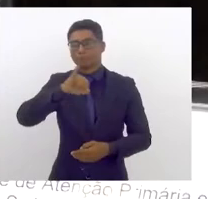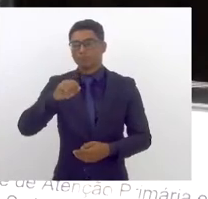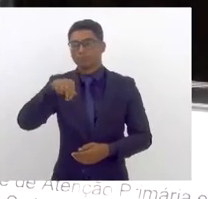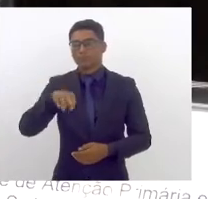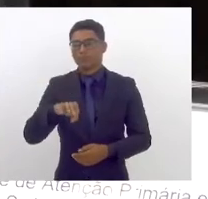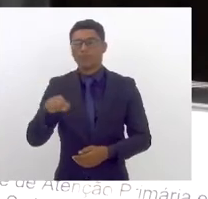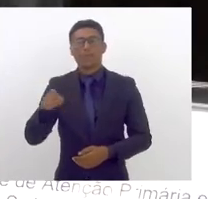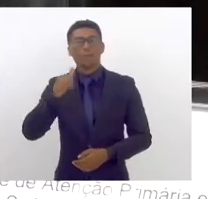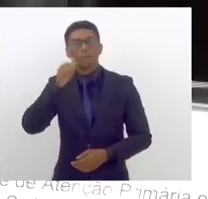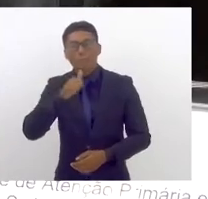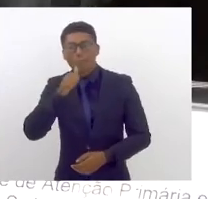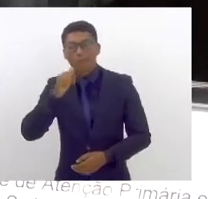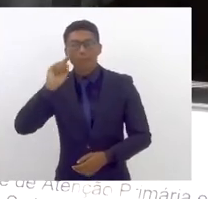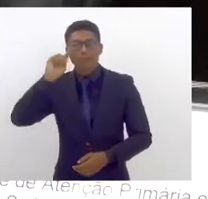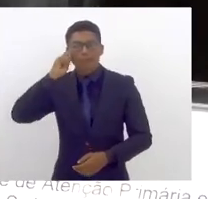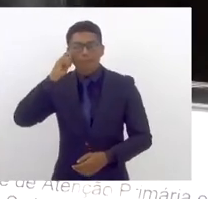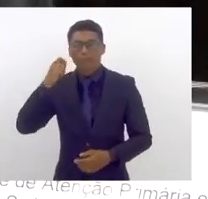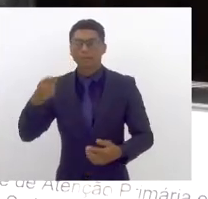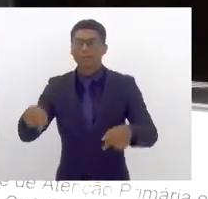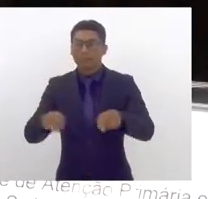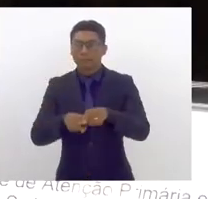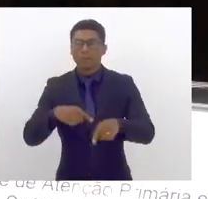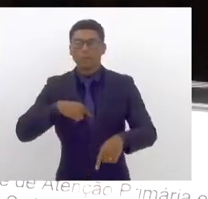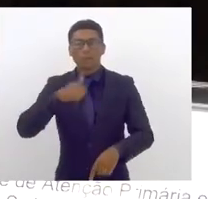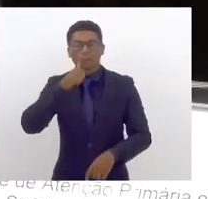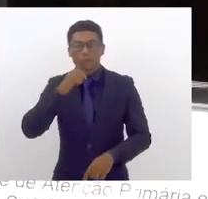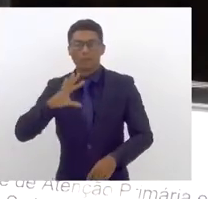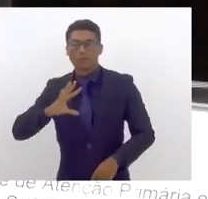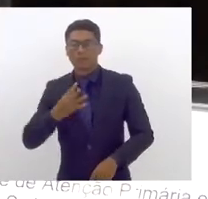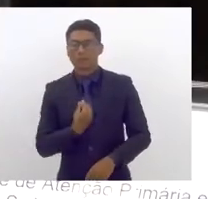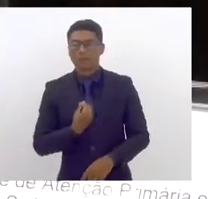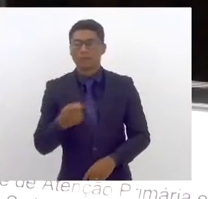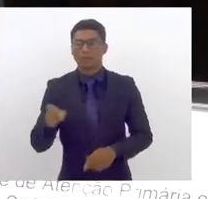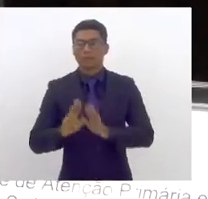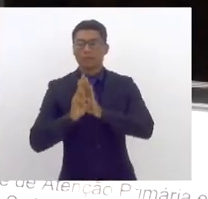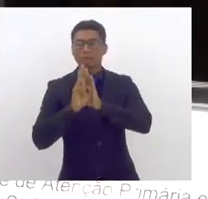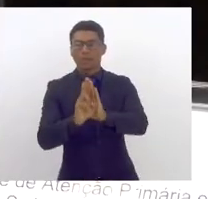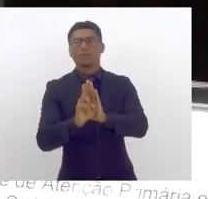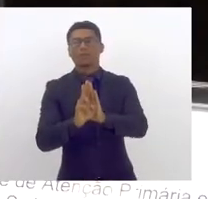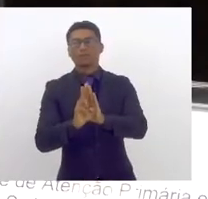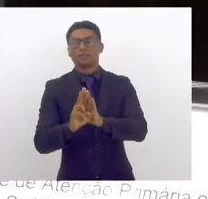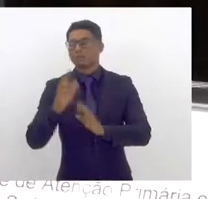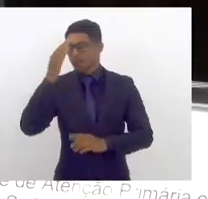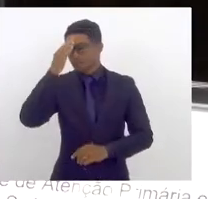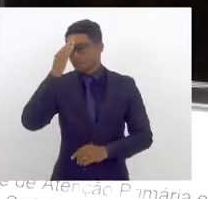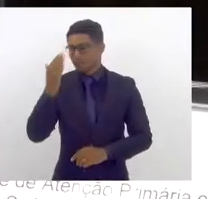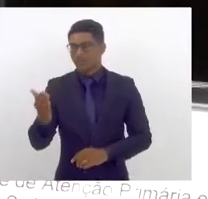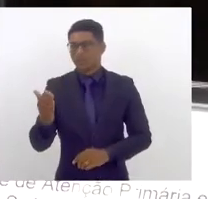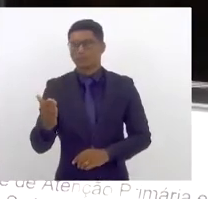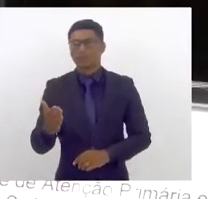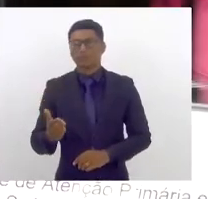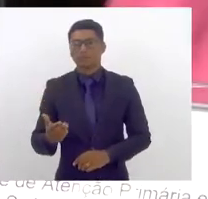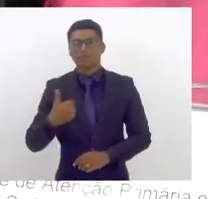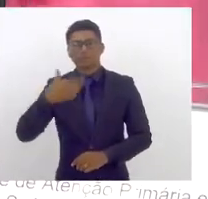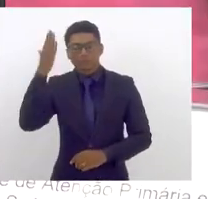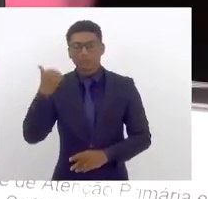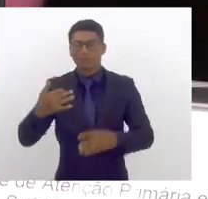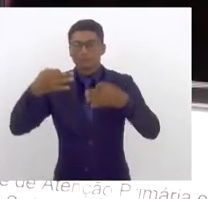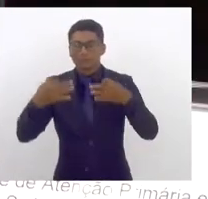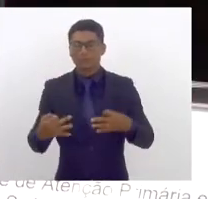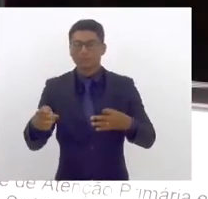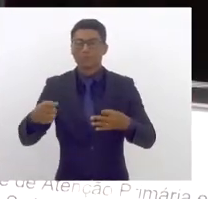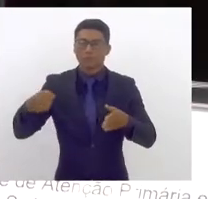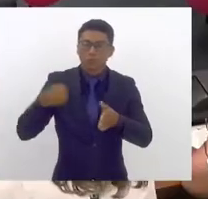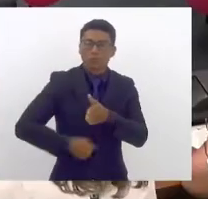mulher negra enquanto mulher transexual por tudo que ela representa para nós muito obrigada Regiane Obrigada demais eu tenho certeza que a sua luta